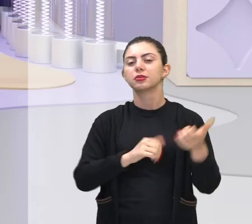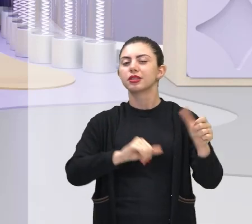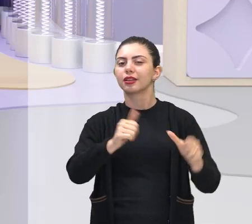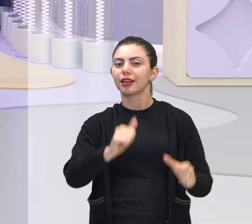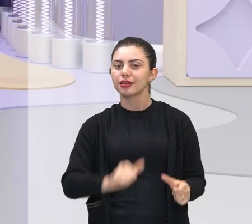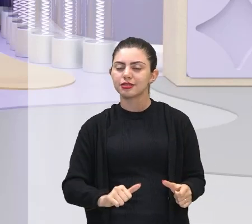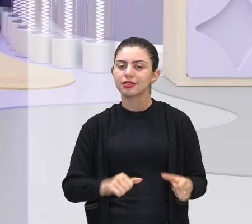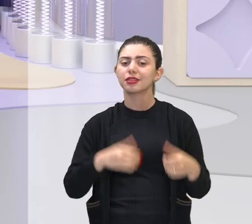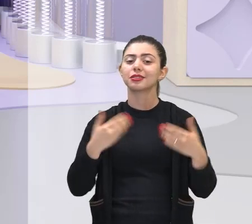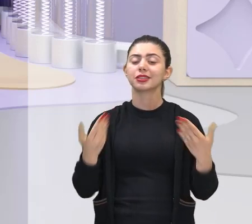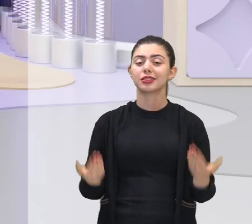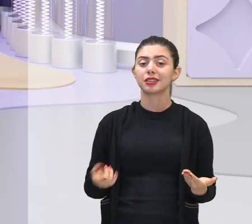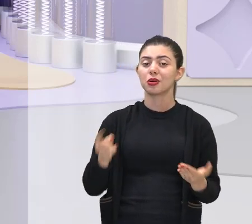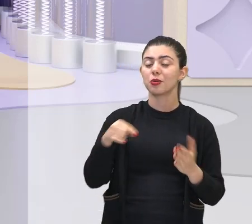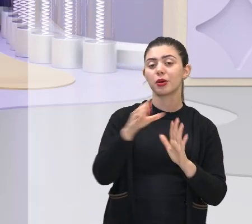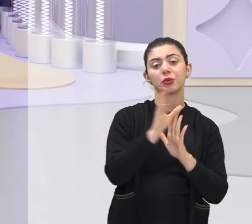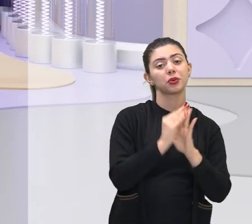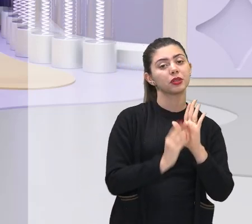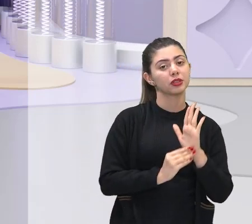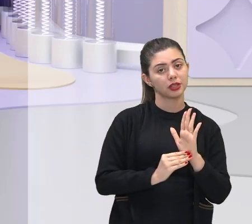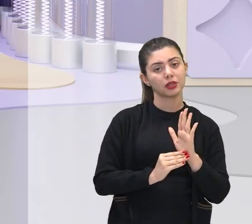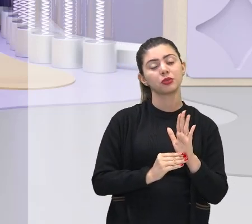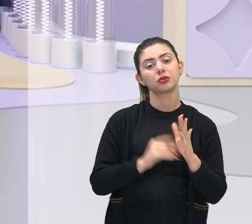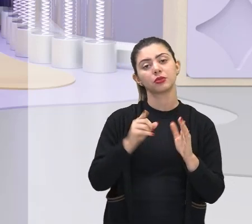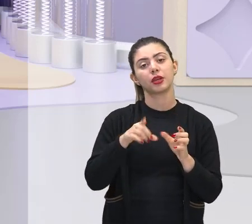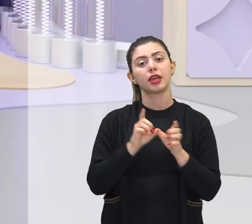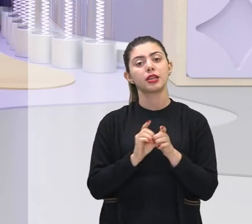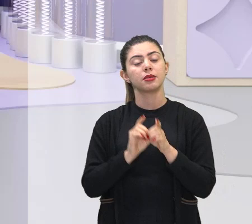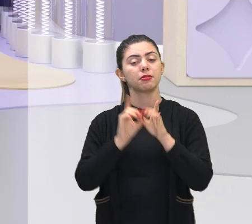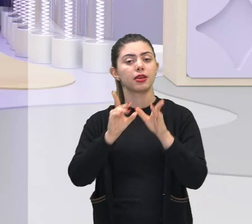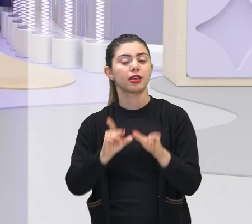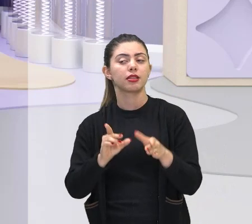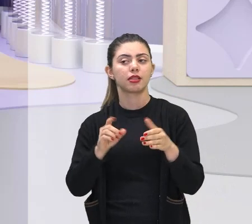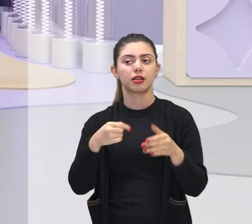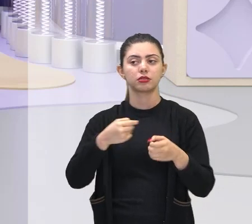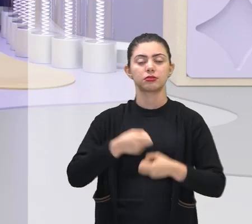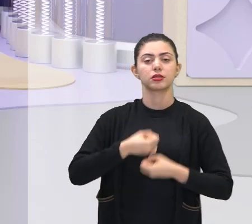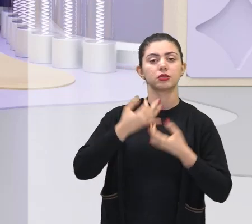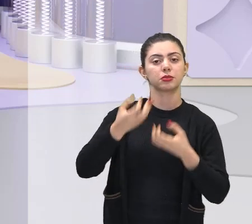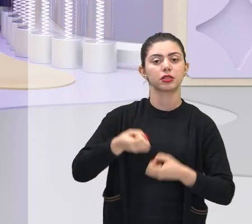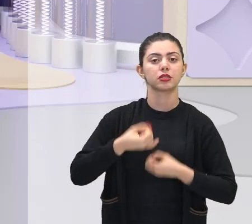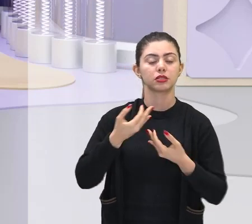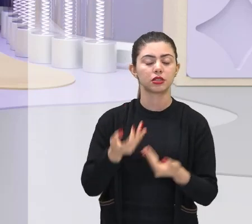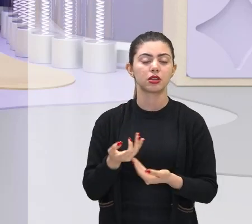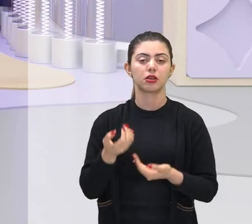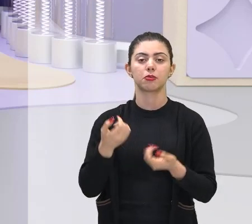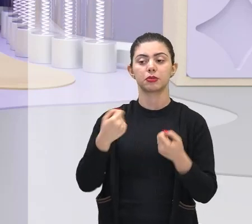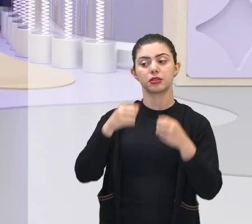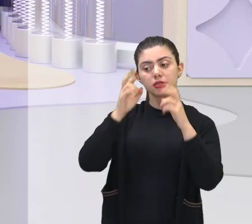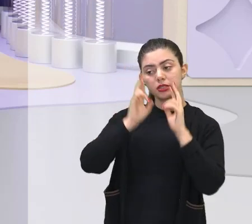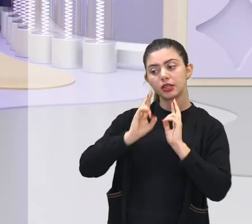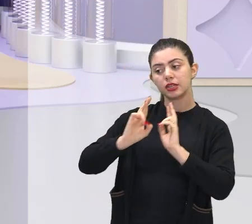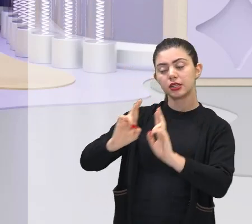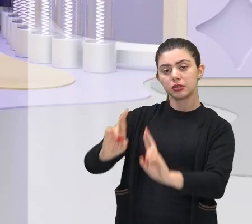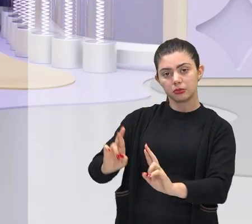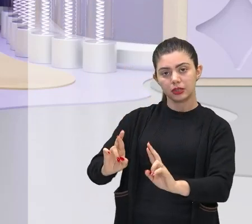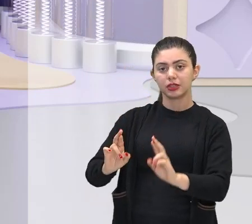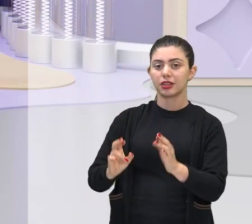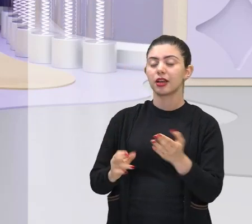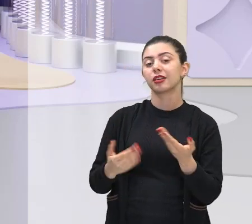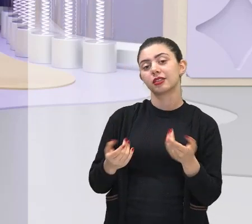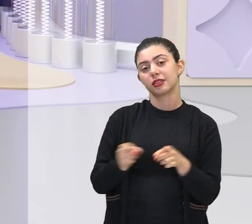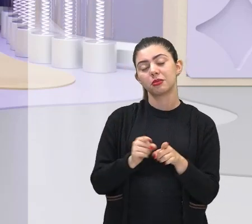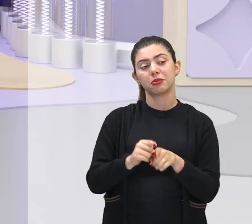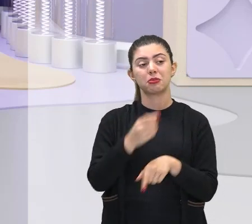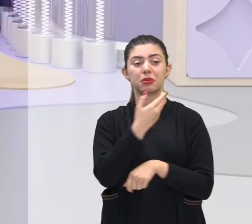por isso que esses assuntos da liberdade de expressão, das tolerâncias e intolerâncias, das diferentes formas de